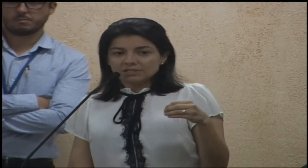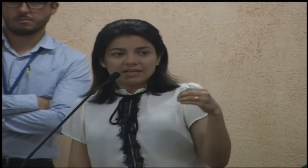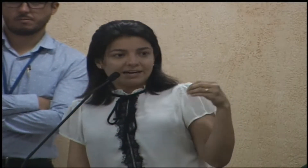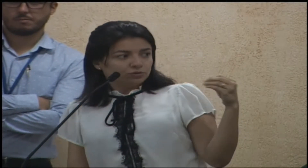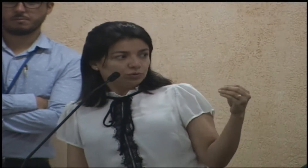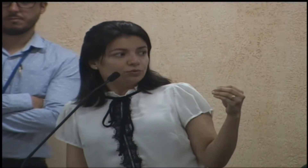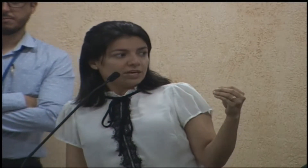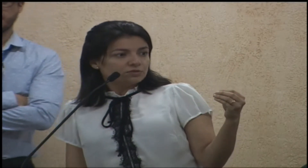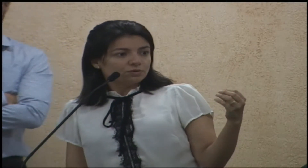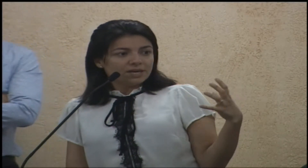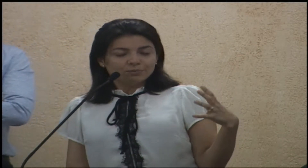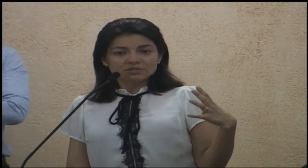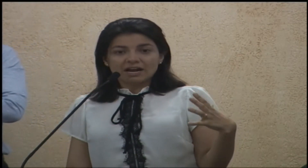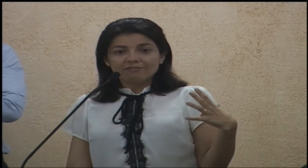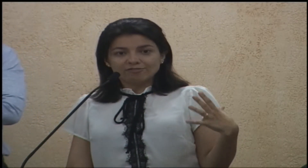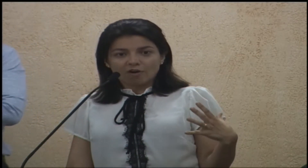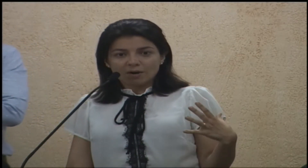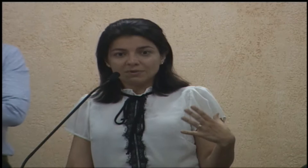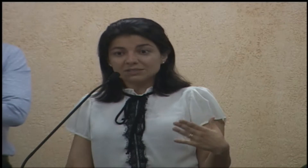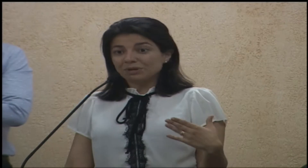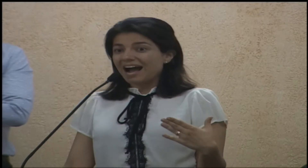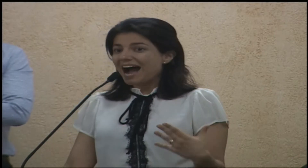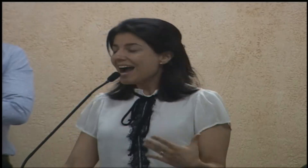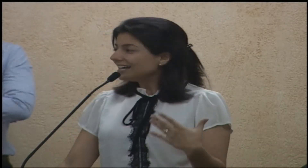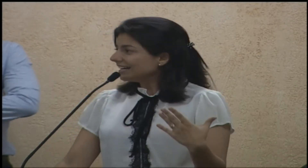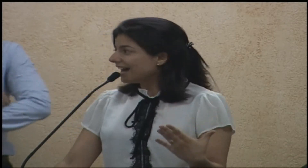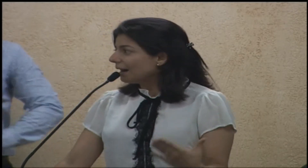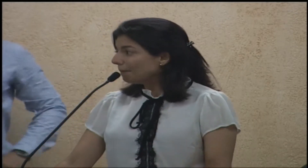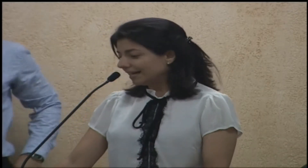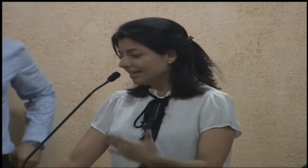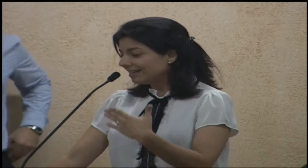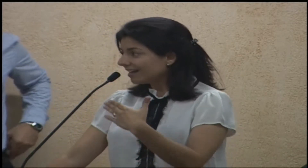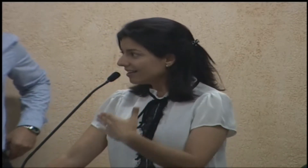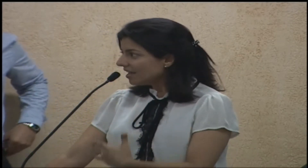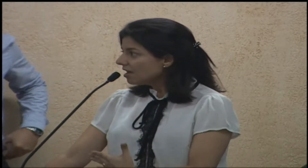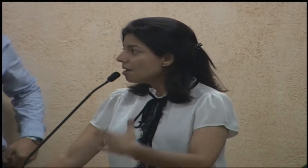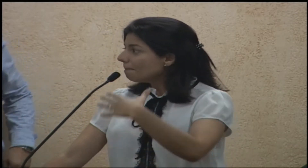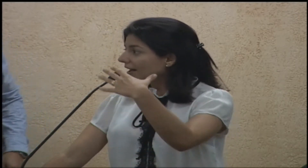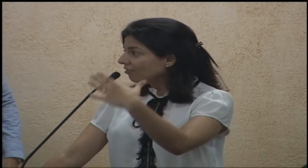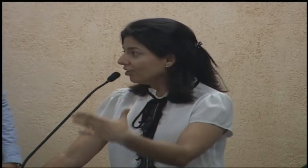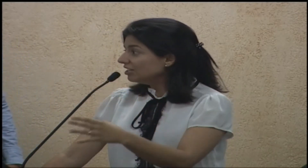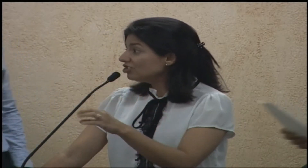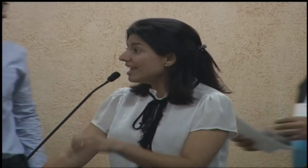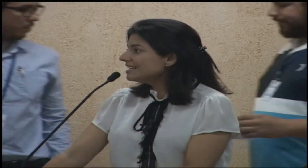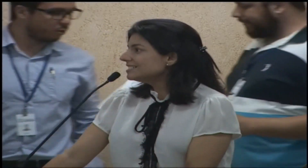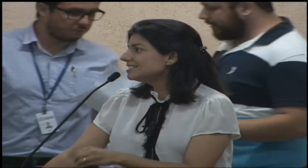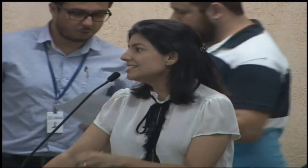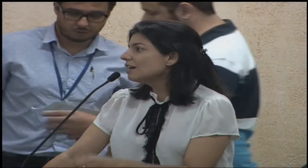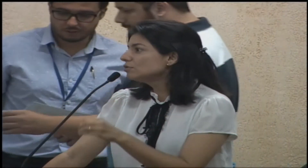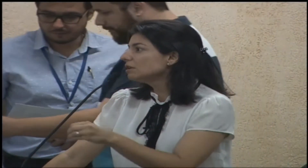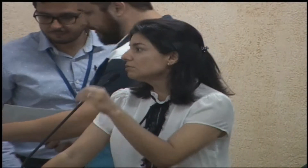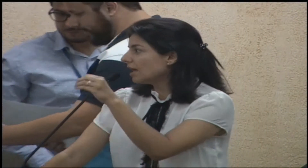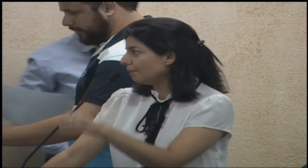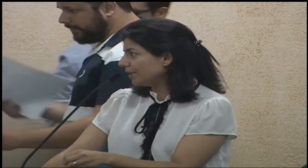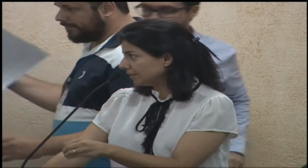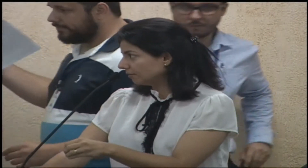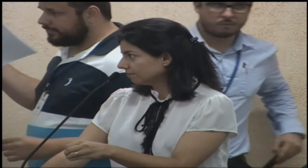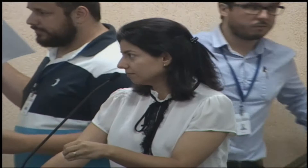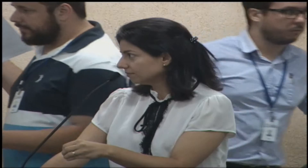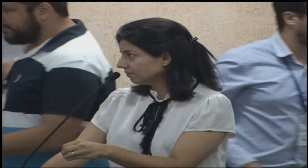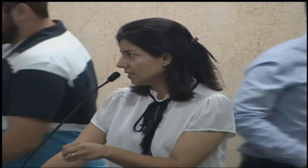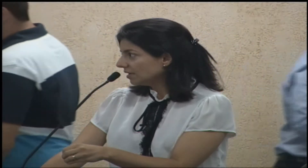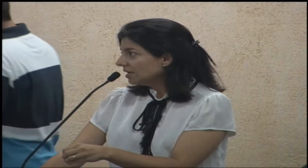que considerar tudo isso e buscar formas para agregar, para que daqui para frente esses erros não se